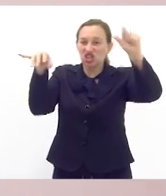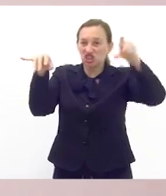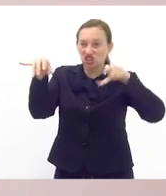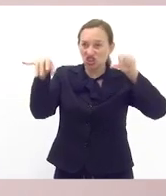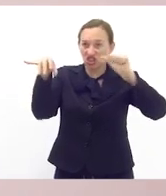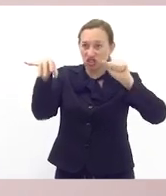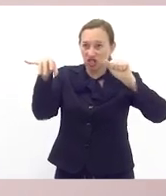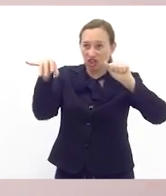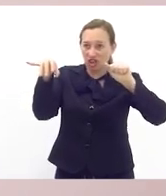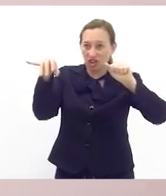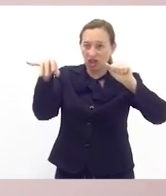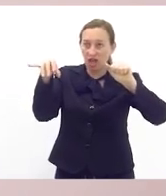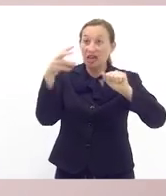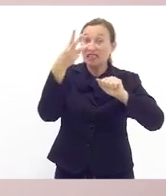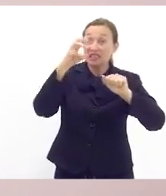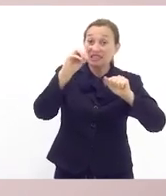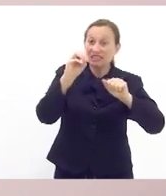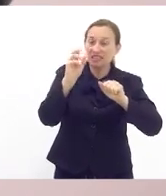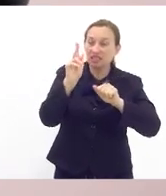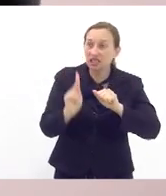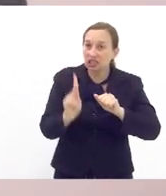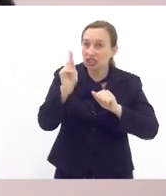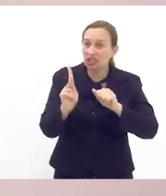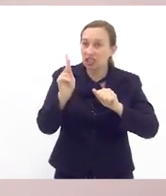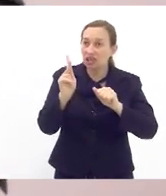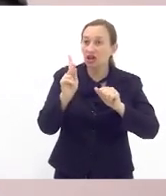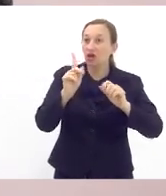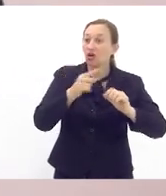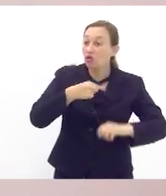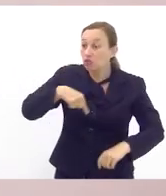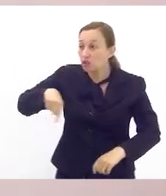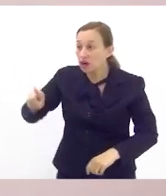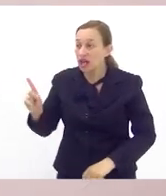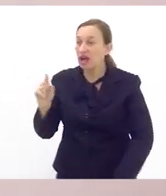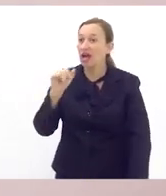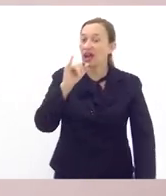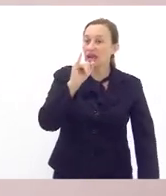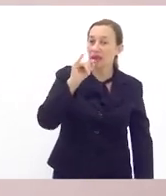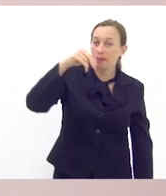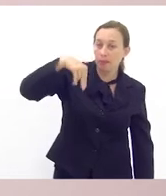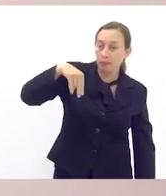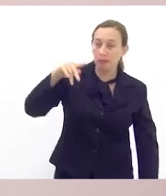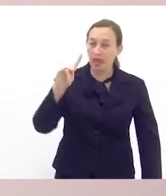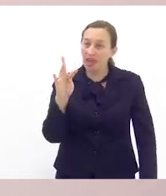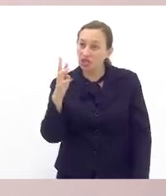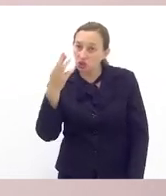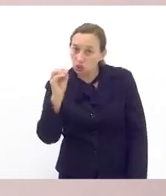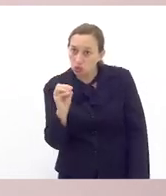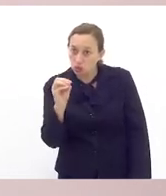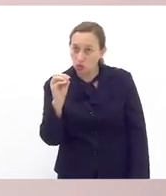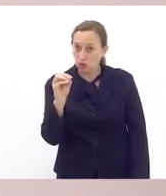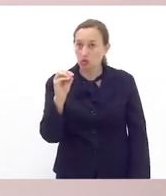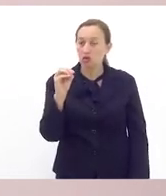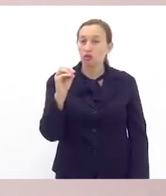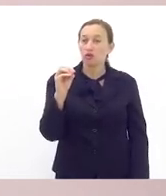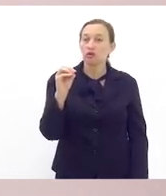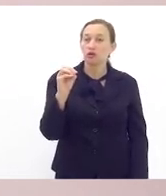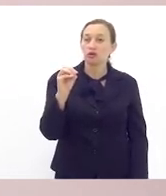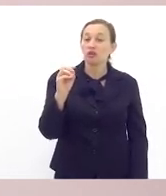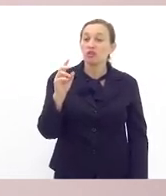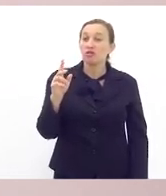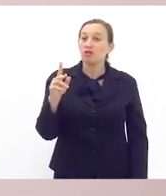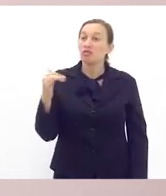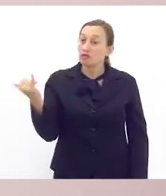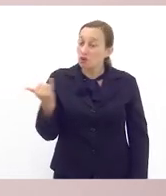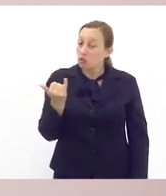de 30 kg levei o Inmetro lá em Maricá o Inmetro disse para